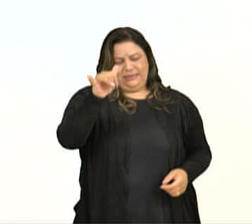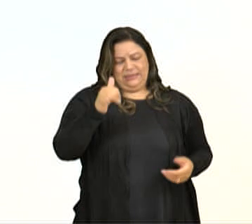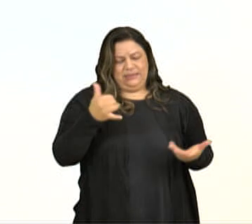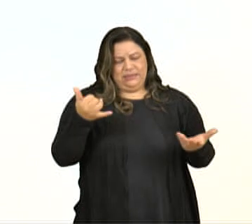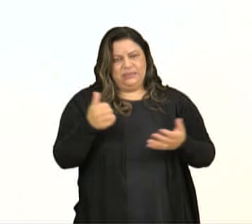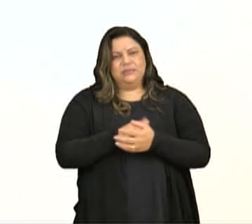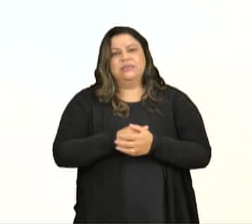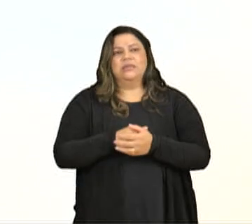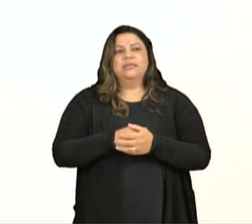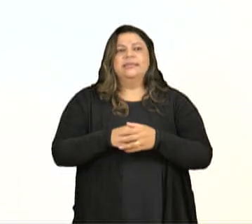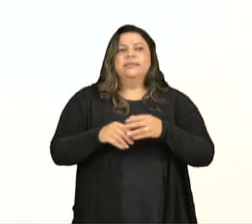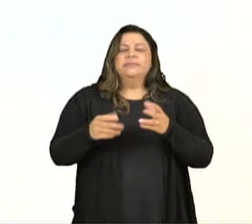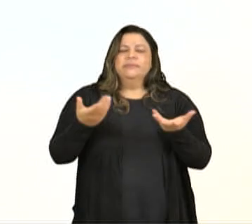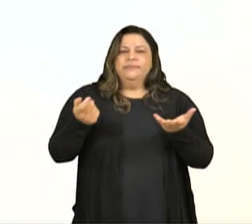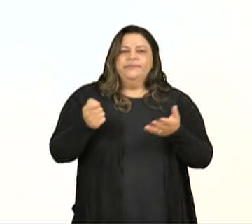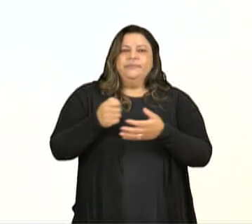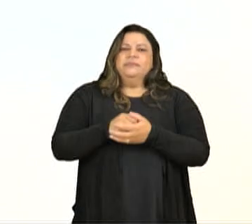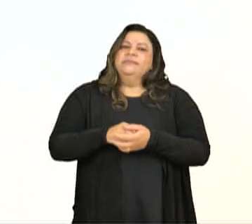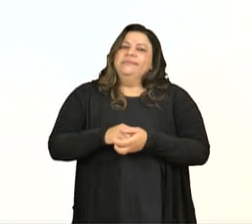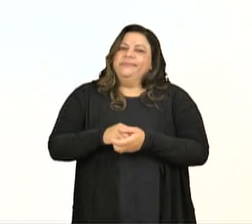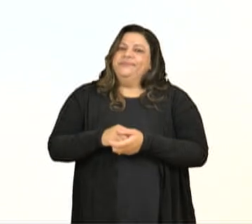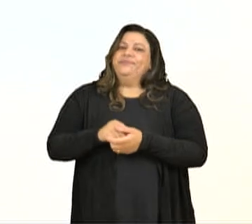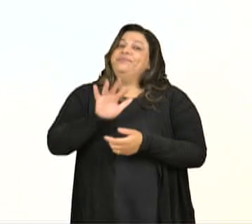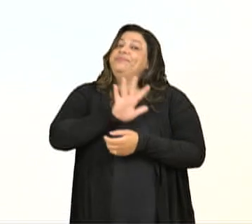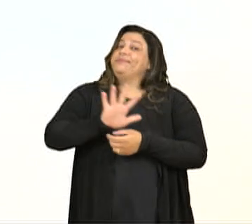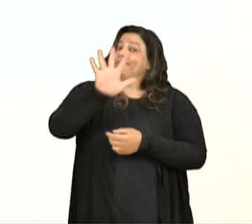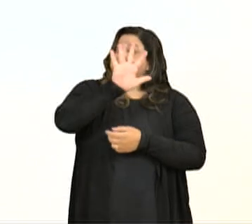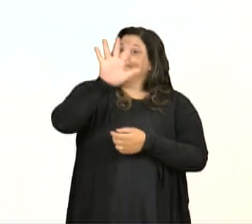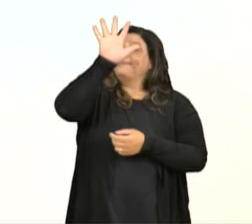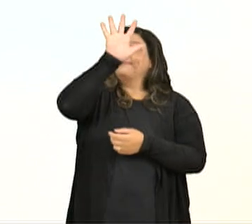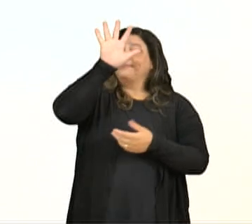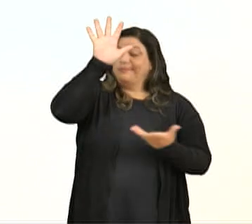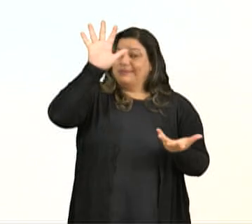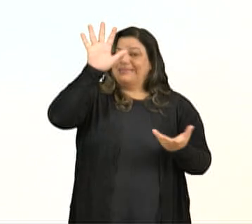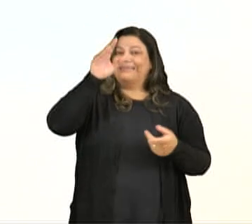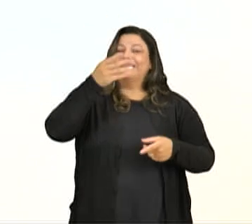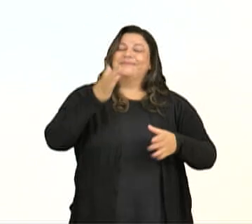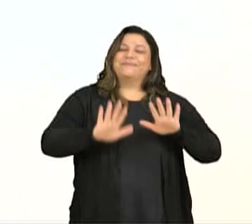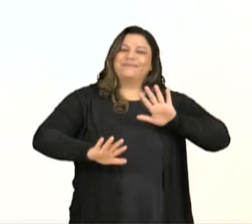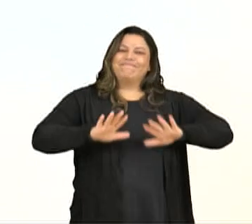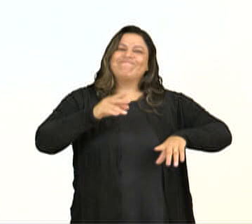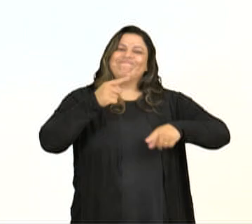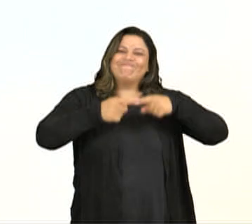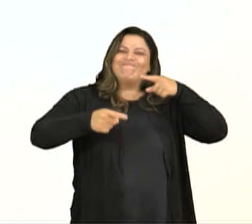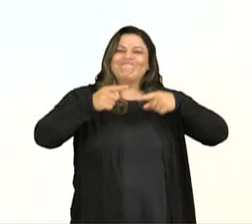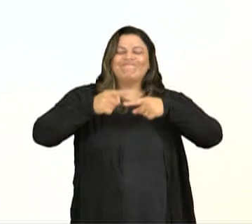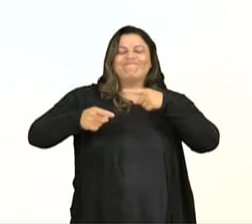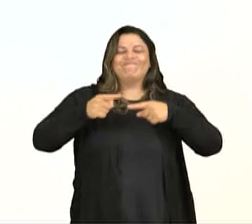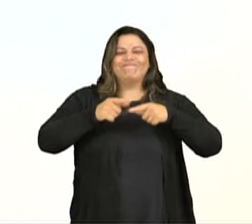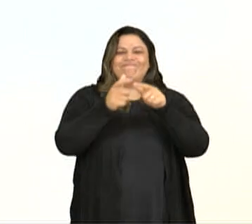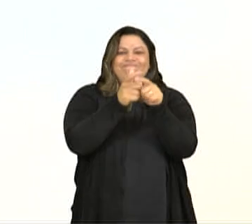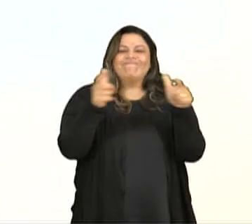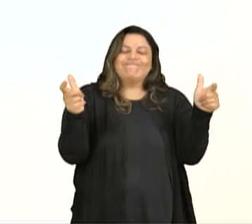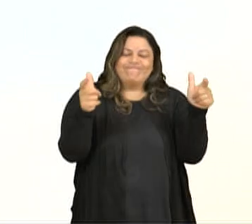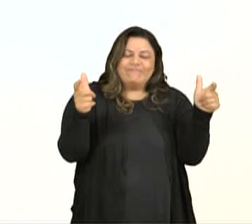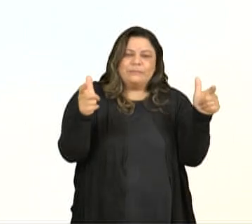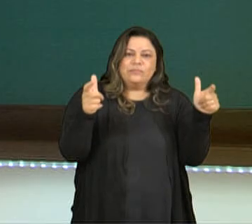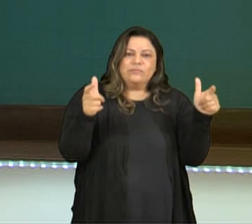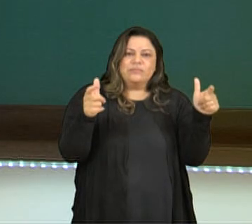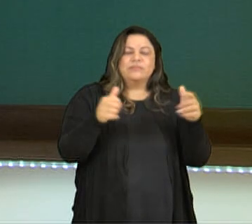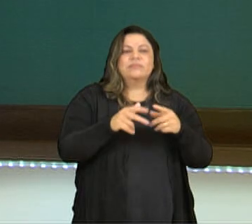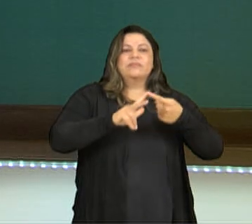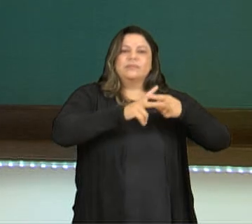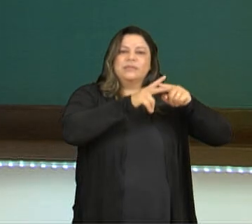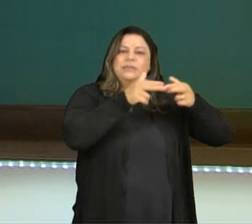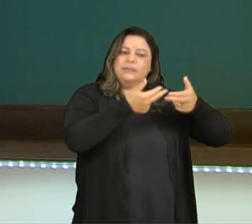fontes renováveis, é alto, então isso acaba impedindo que elas sejam instaladas em maior quantidade, né? Podem